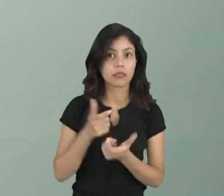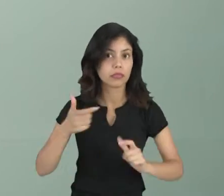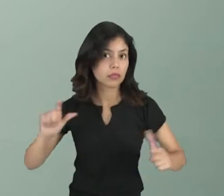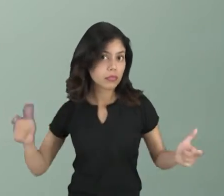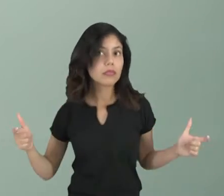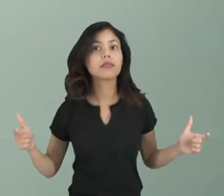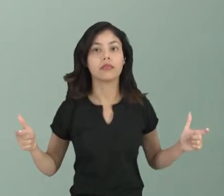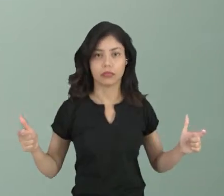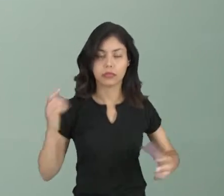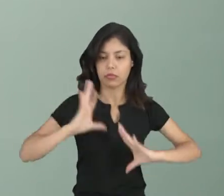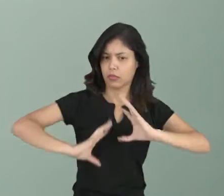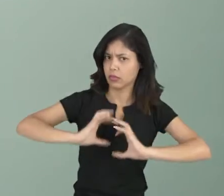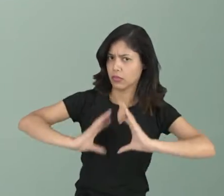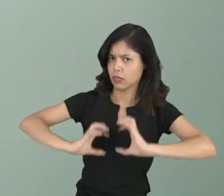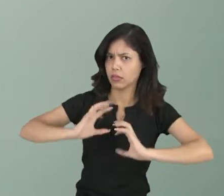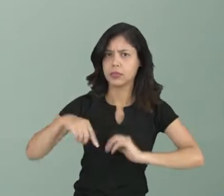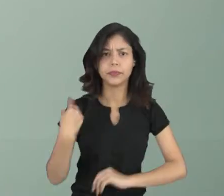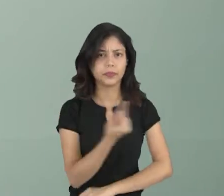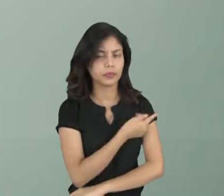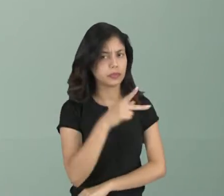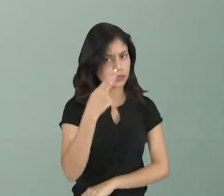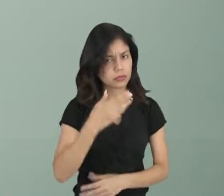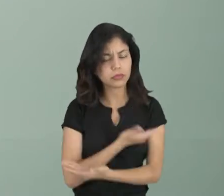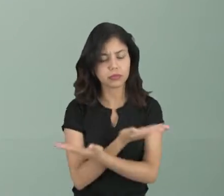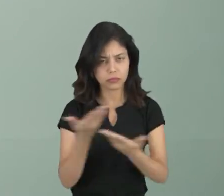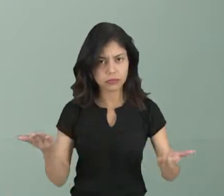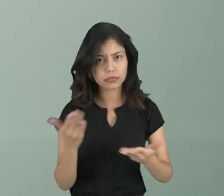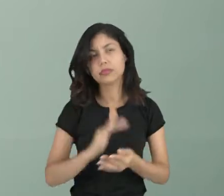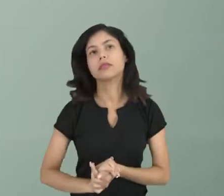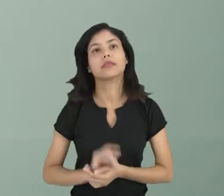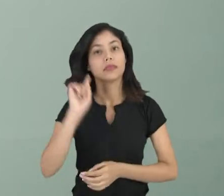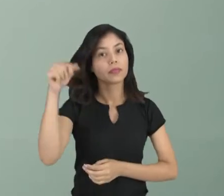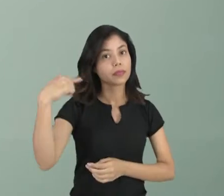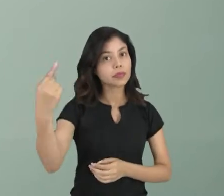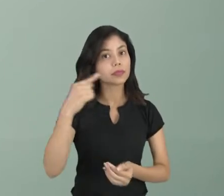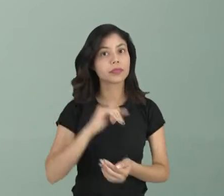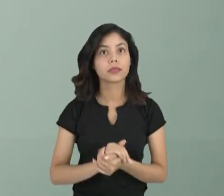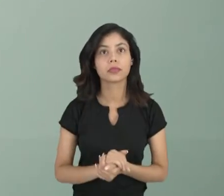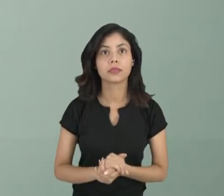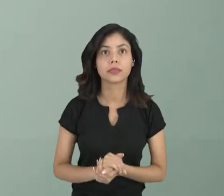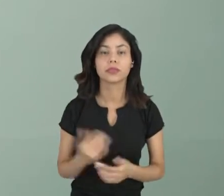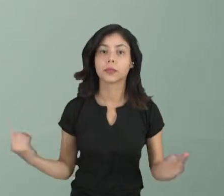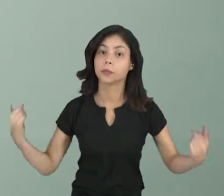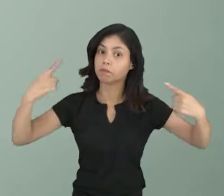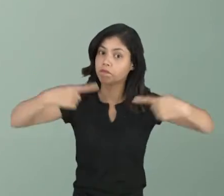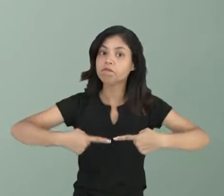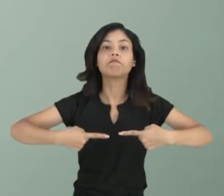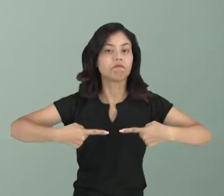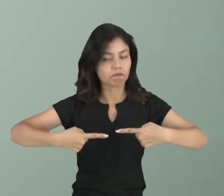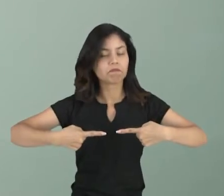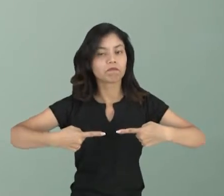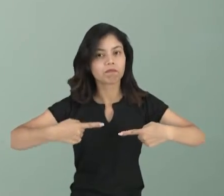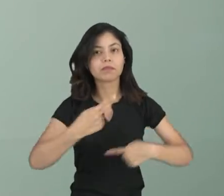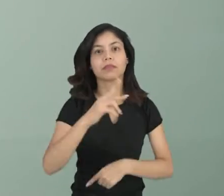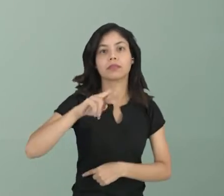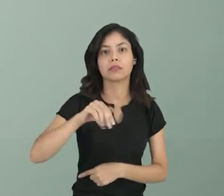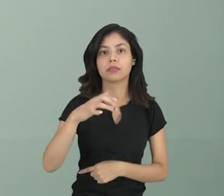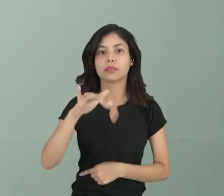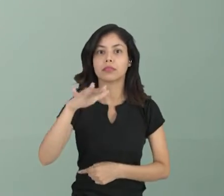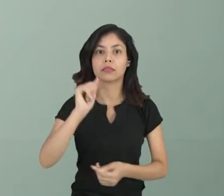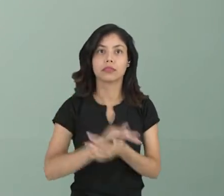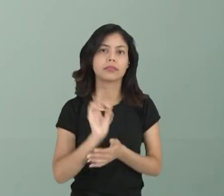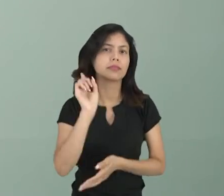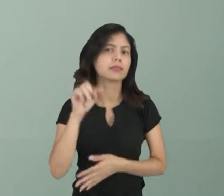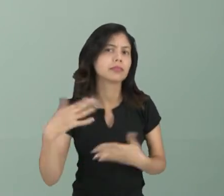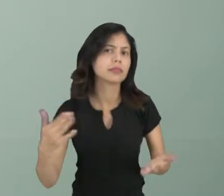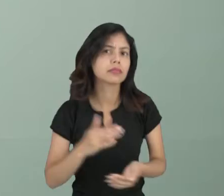né, conflito, como a gente disse aí para vocês, depois, então, dessa batalha, né, onde as potências vão se enfrentar, que